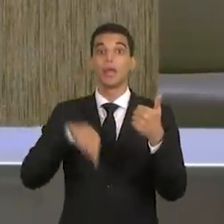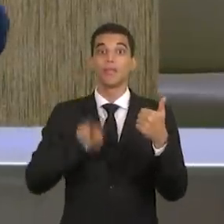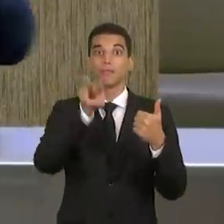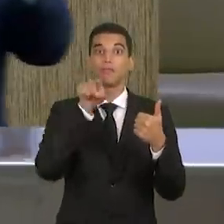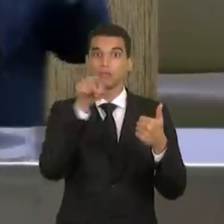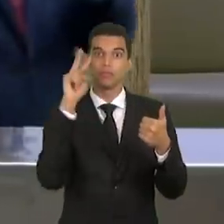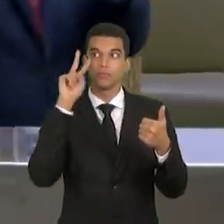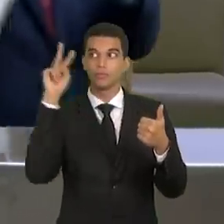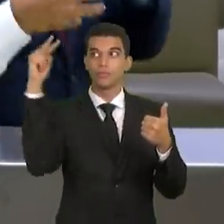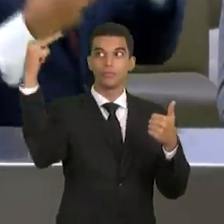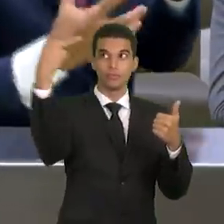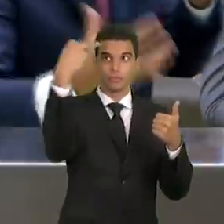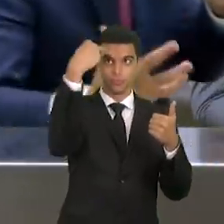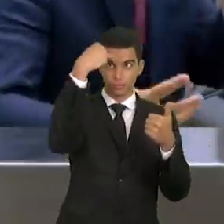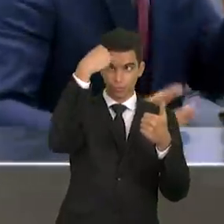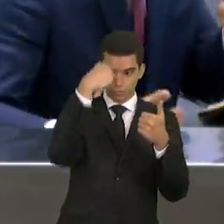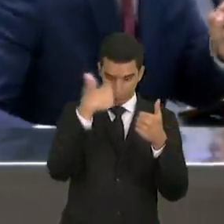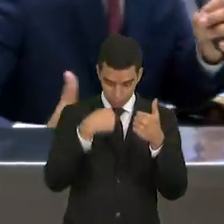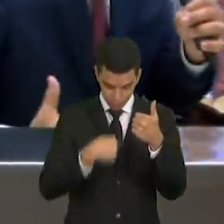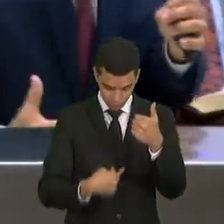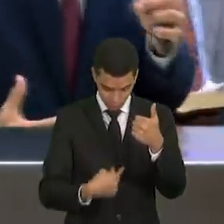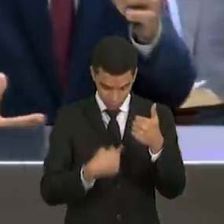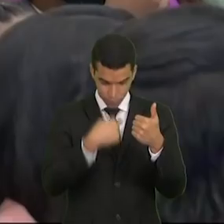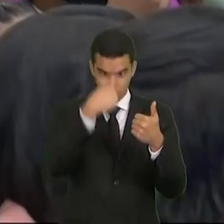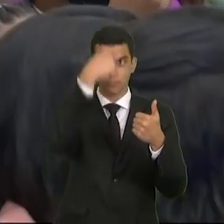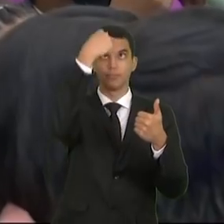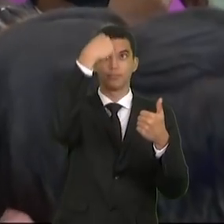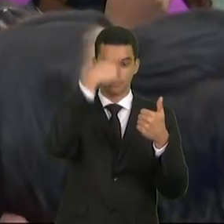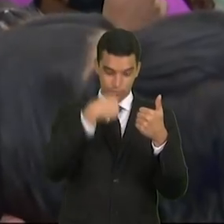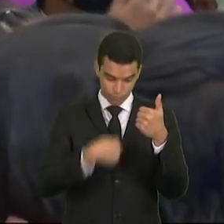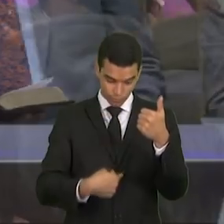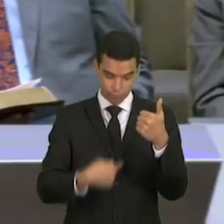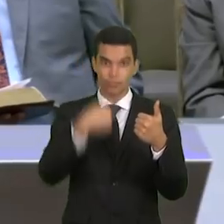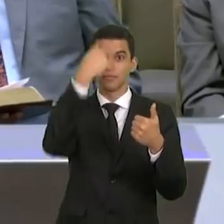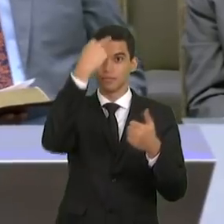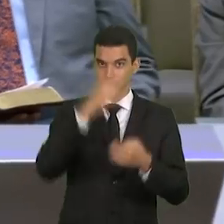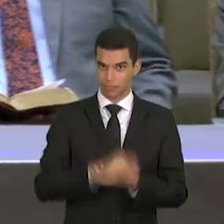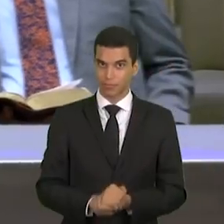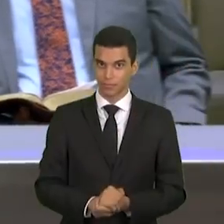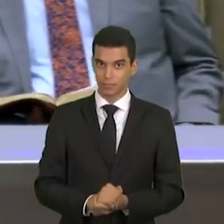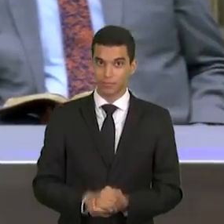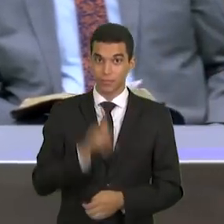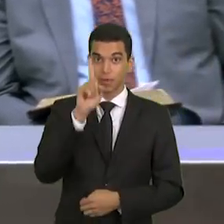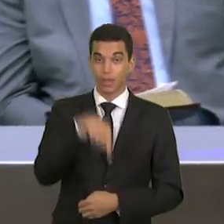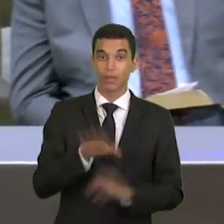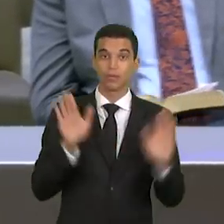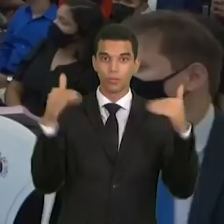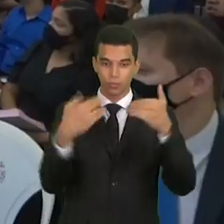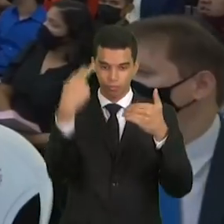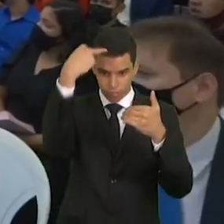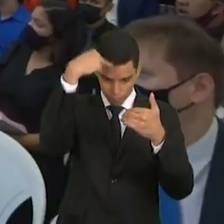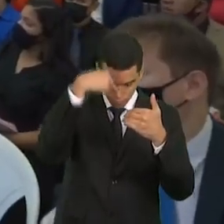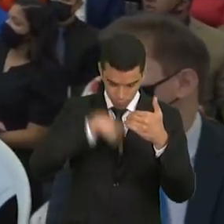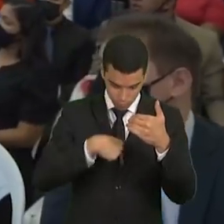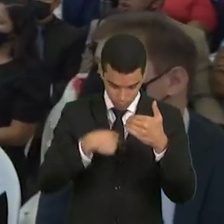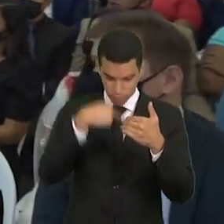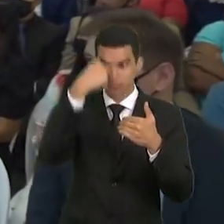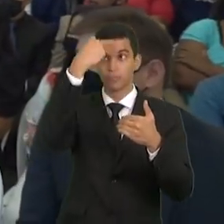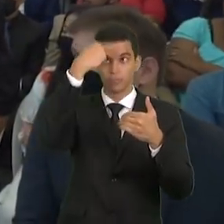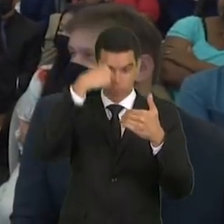Diga comigo: autoexame. Diga mais bonito: exame introspectivo.